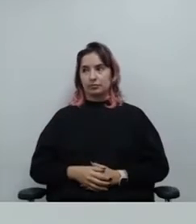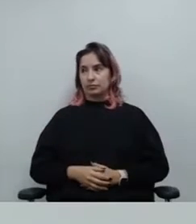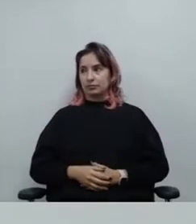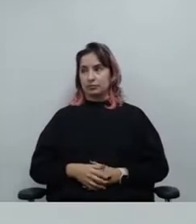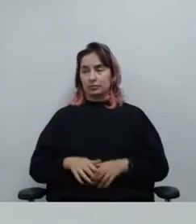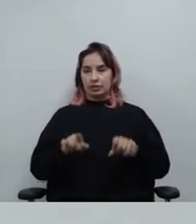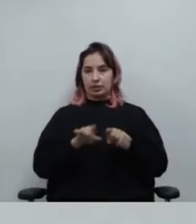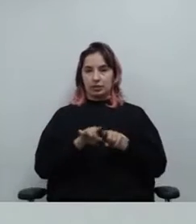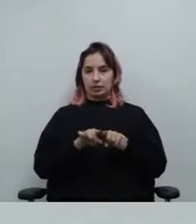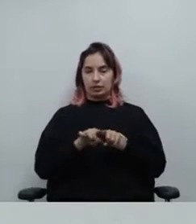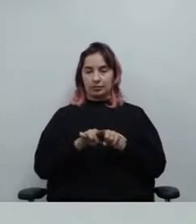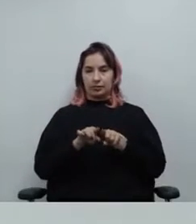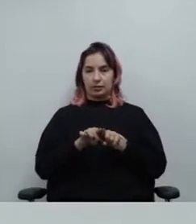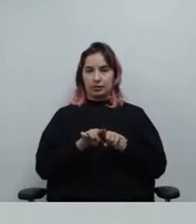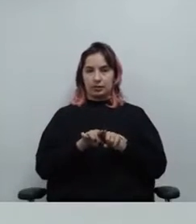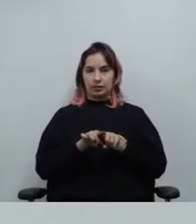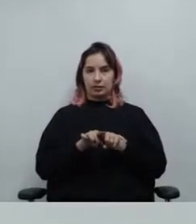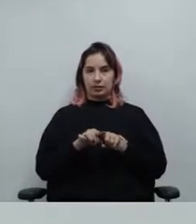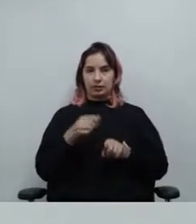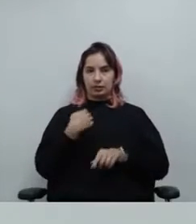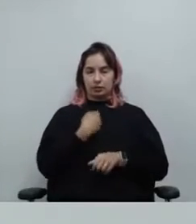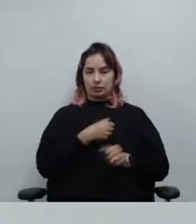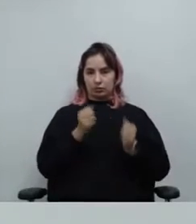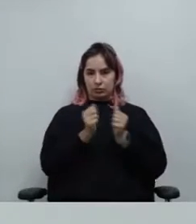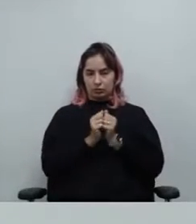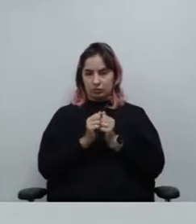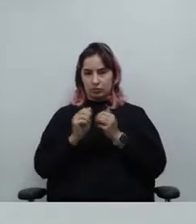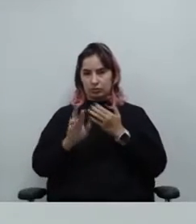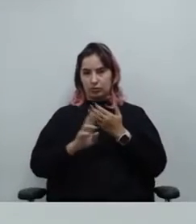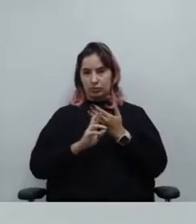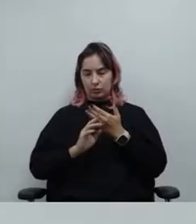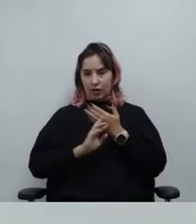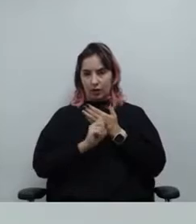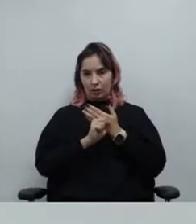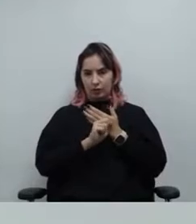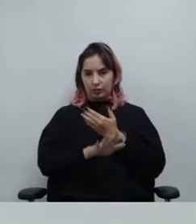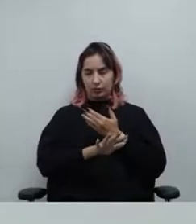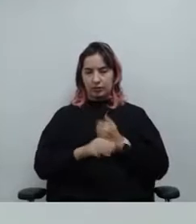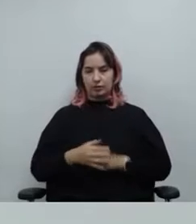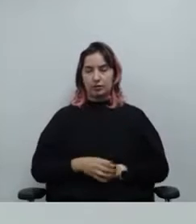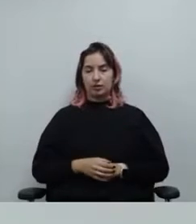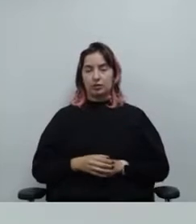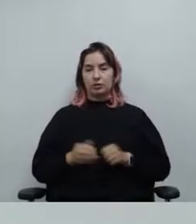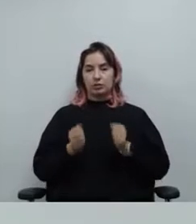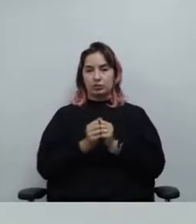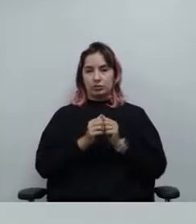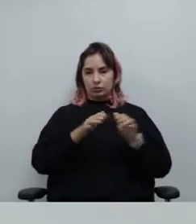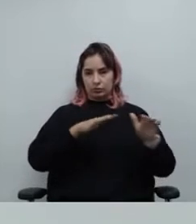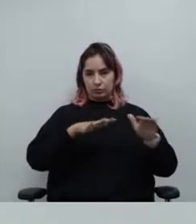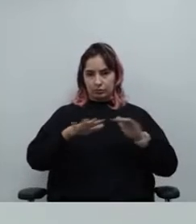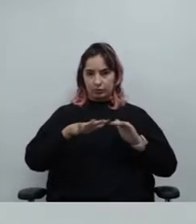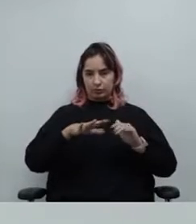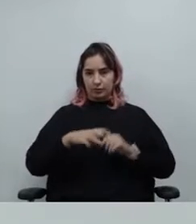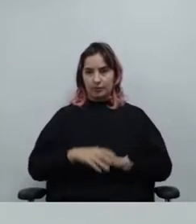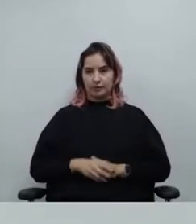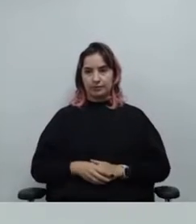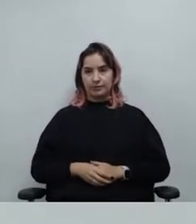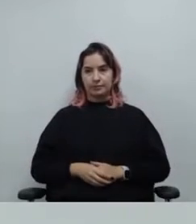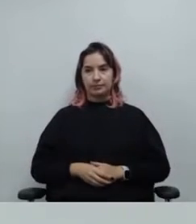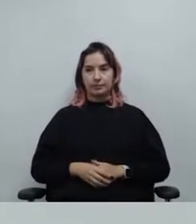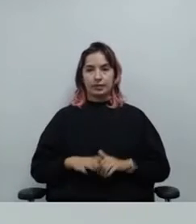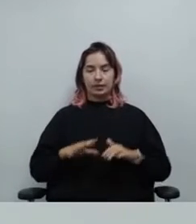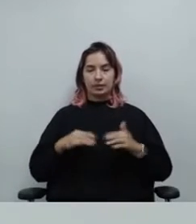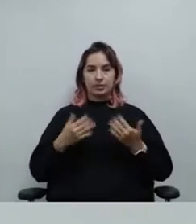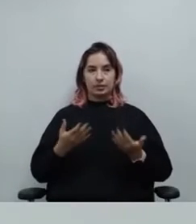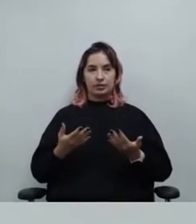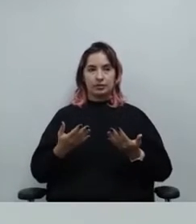e também a gente é muito, junto com a ouvidoria, uma porta de entrada para a interlocução com os movimentos. Bom, dito